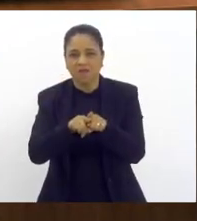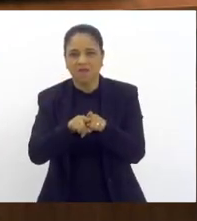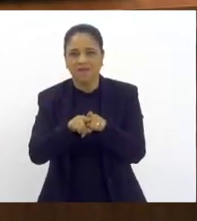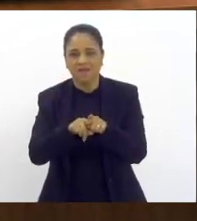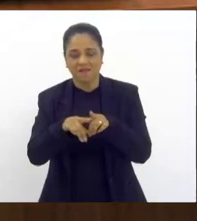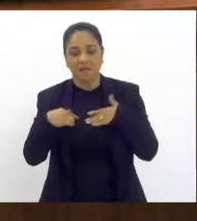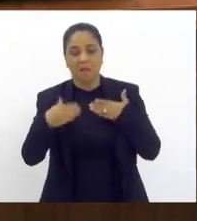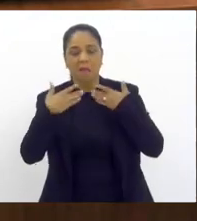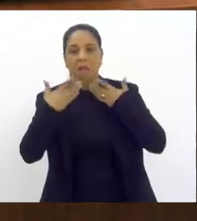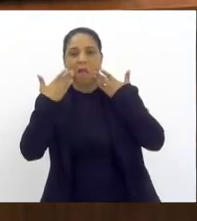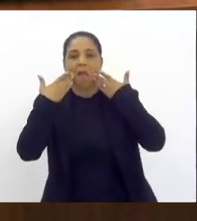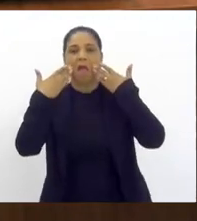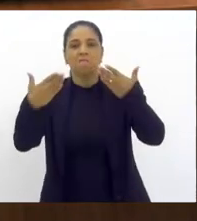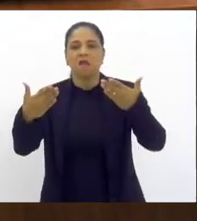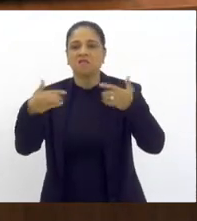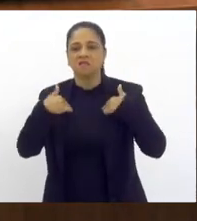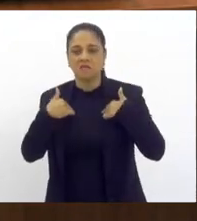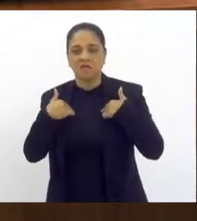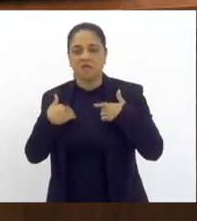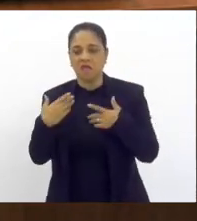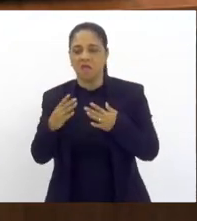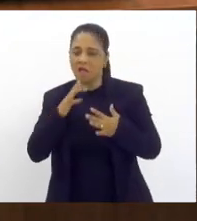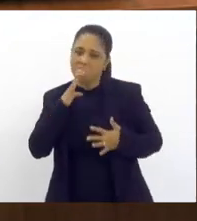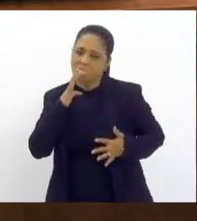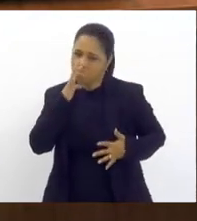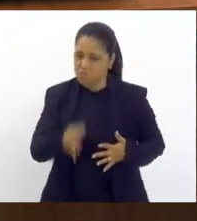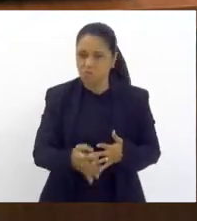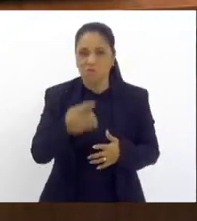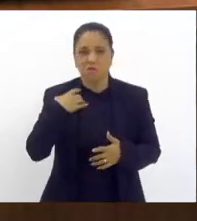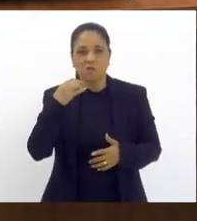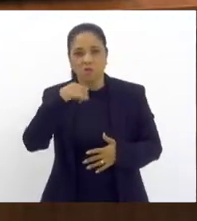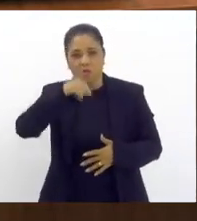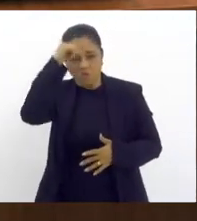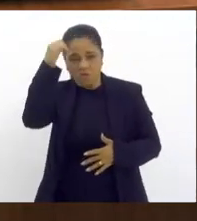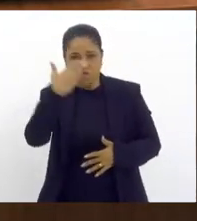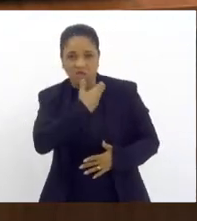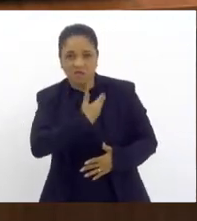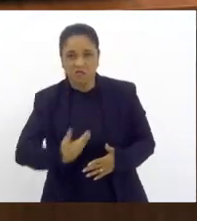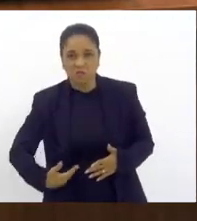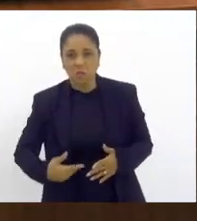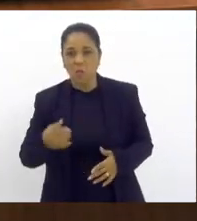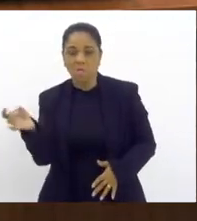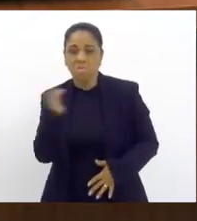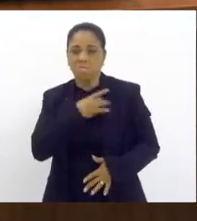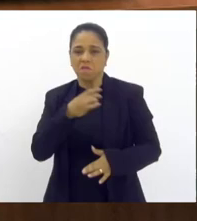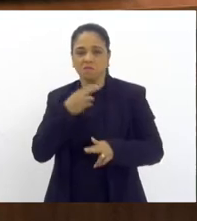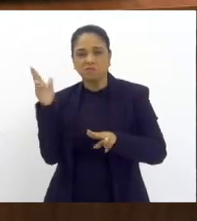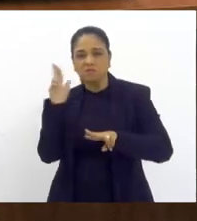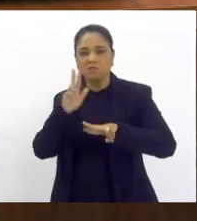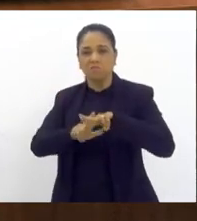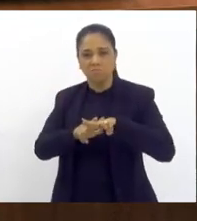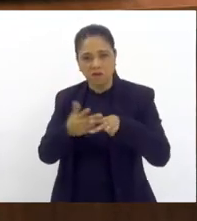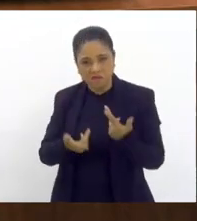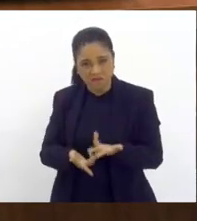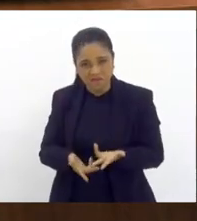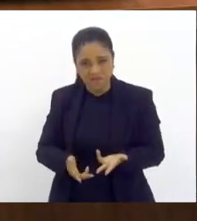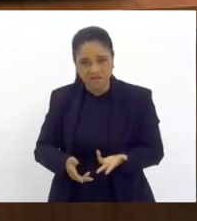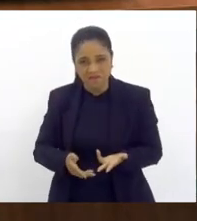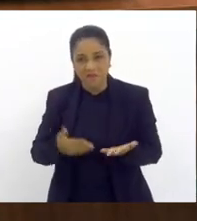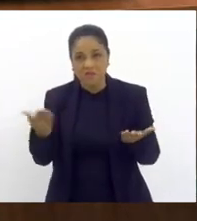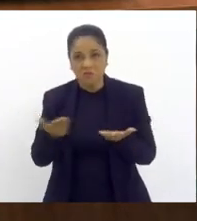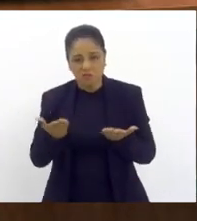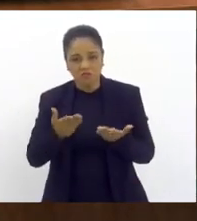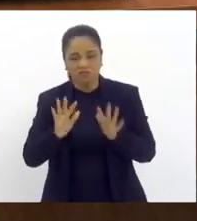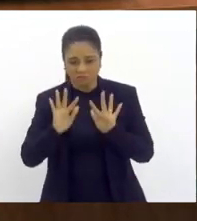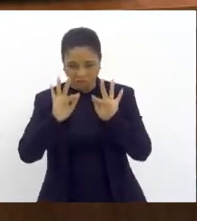querendo aparecer, atacando o governador, falando que o governador tinha medo de ser preso. E hoje, o que a gente vai ser objeto da minha fala no expediente